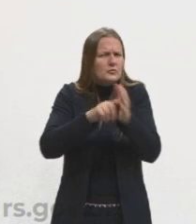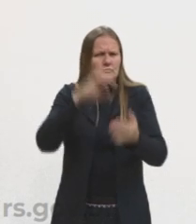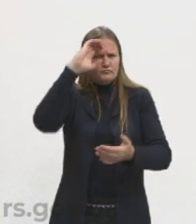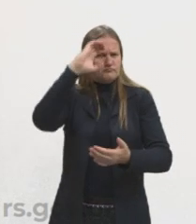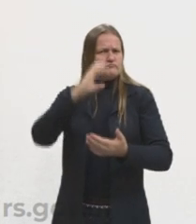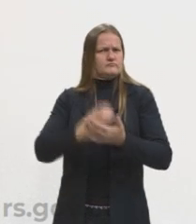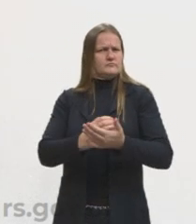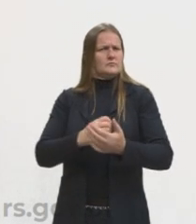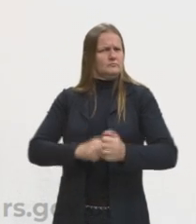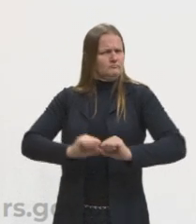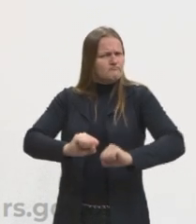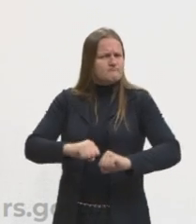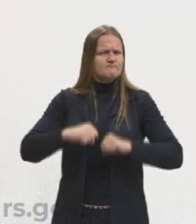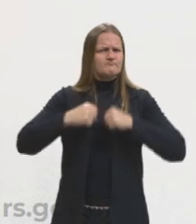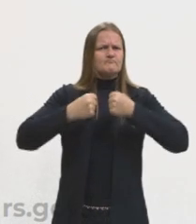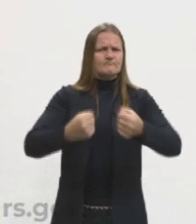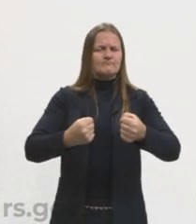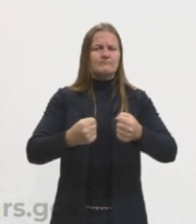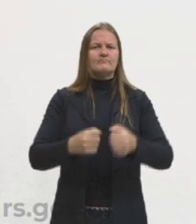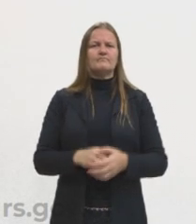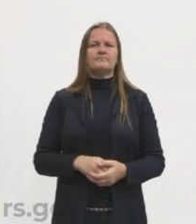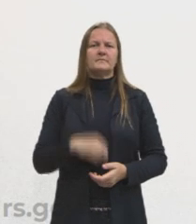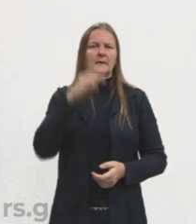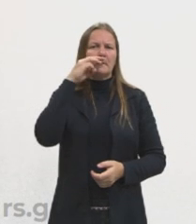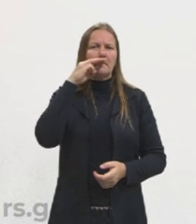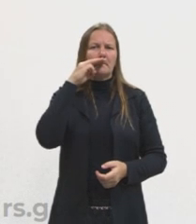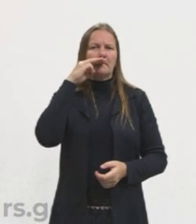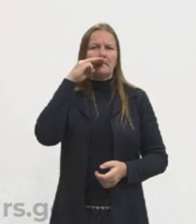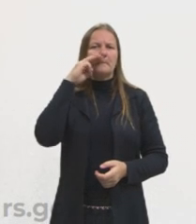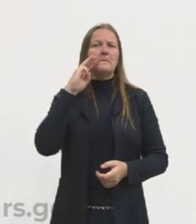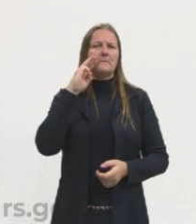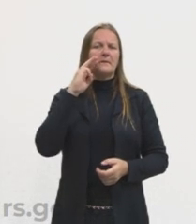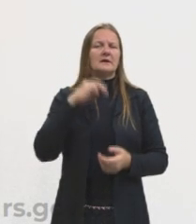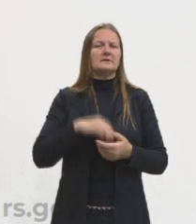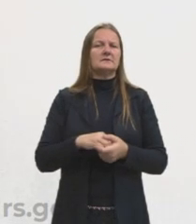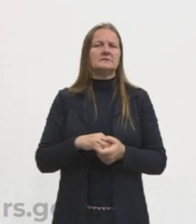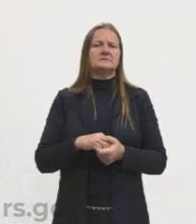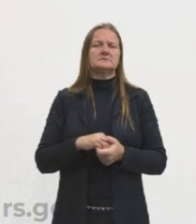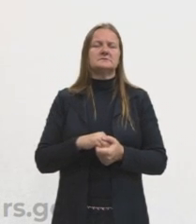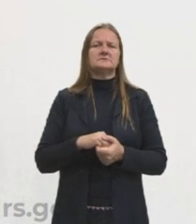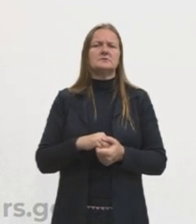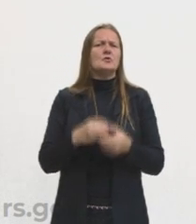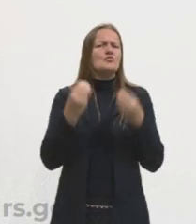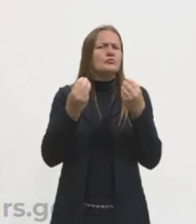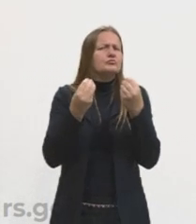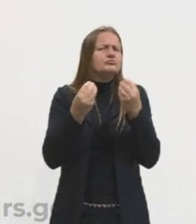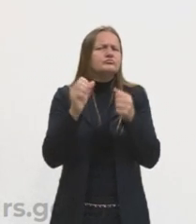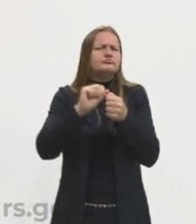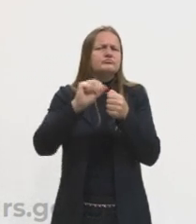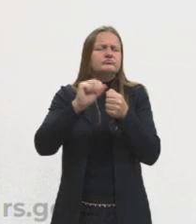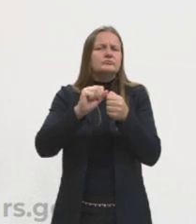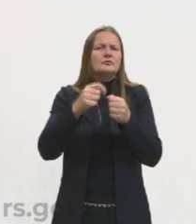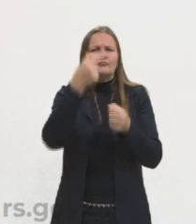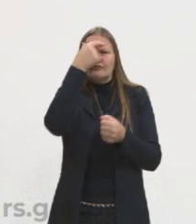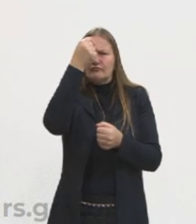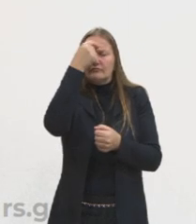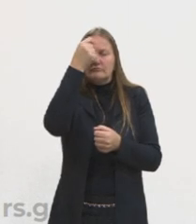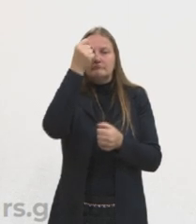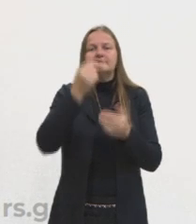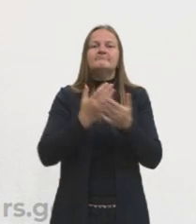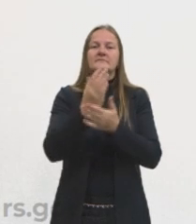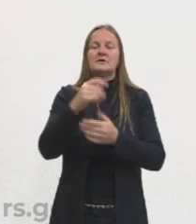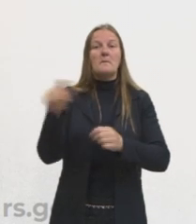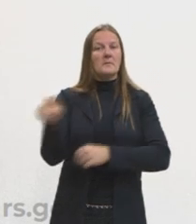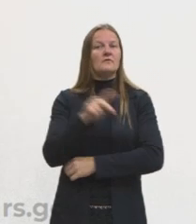com muito Rigor né com muita dedicação para que assim ele pudesse ter acesso a a universidades ser